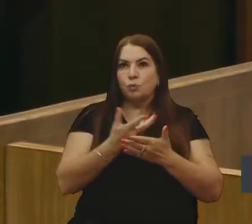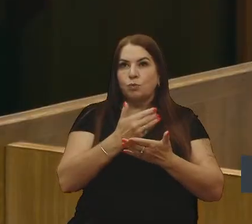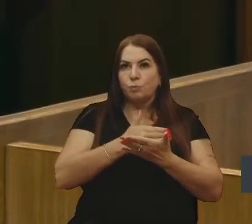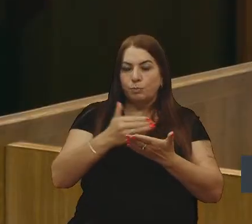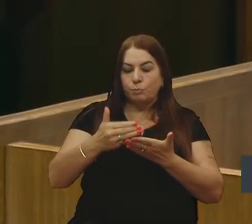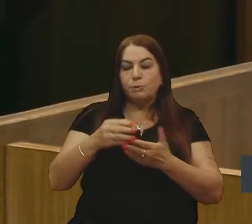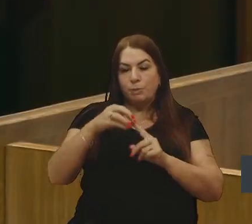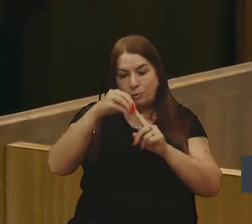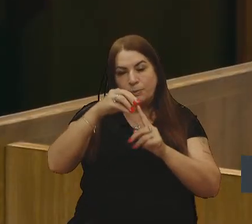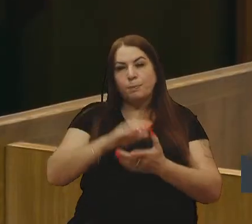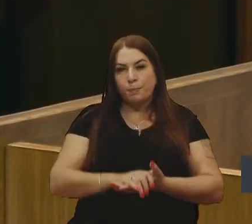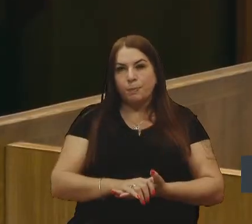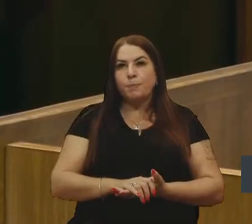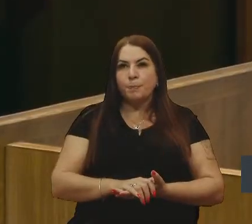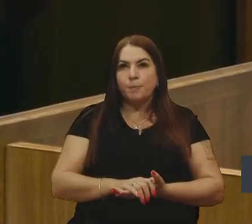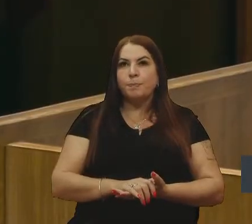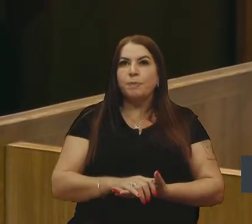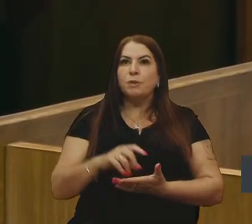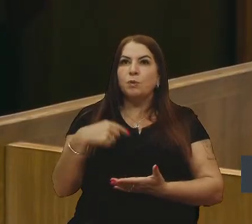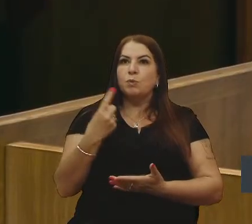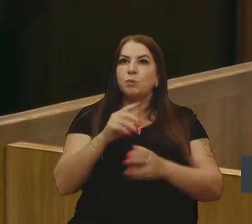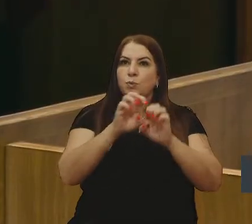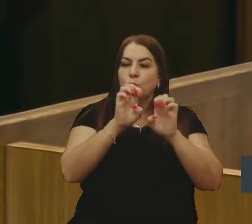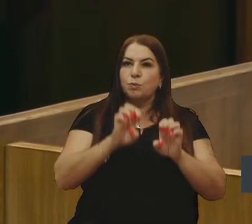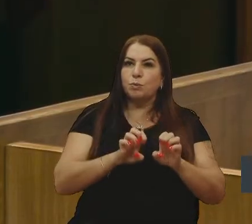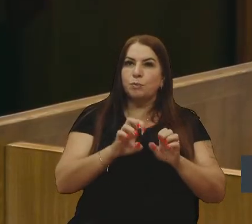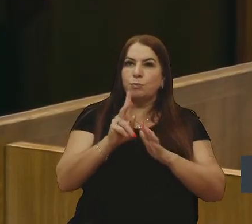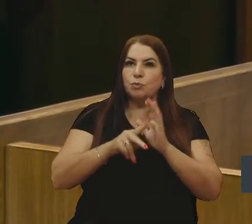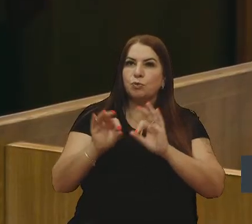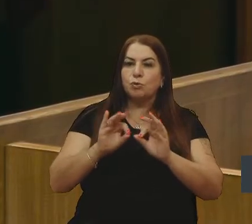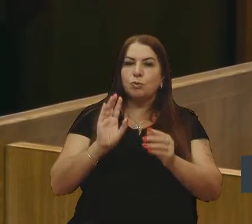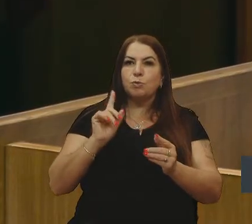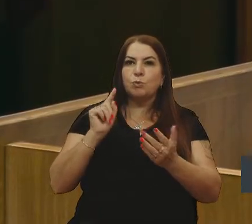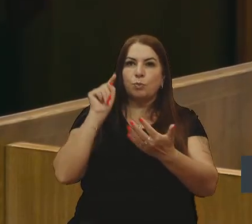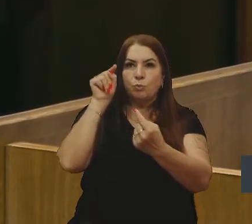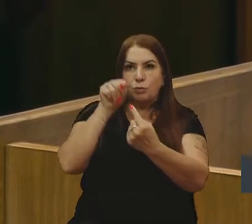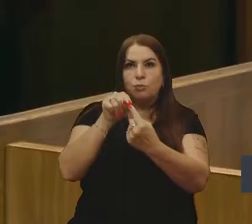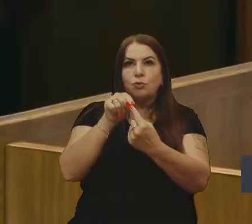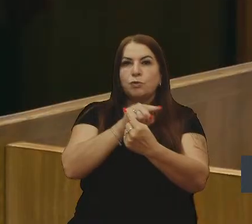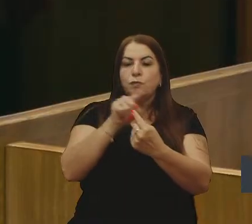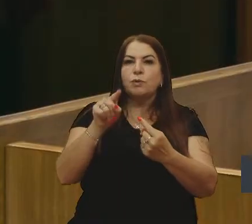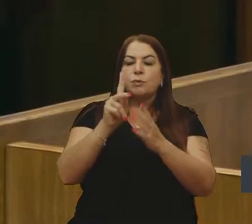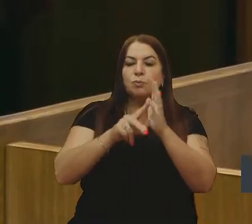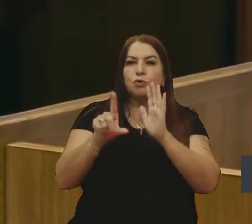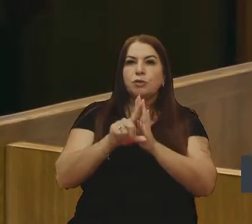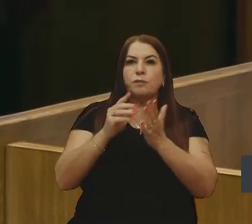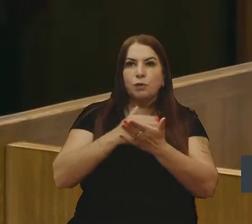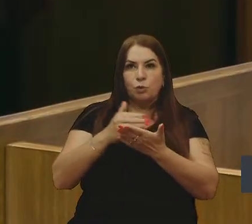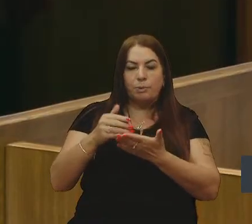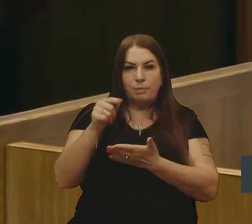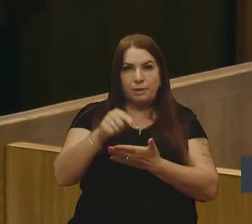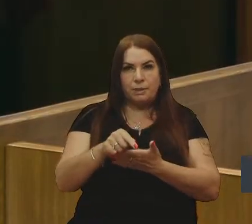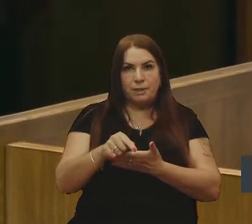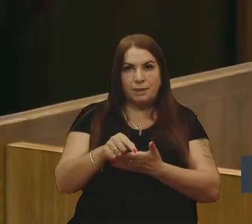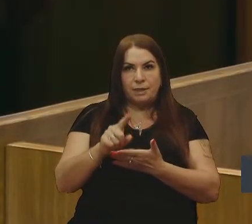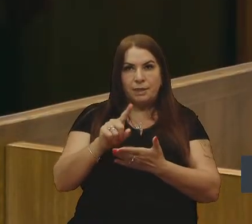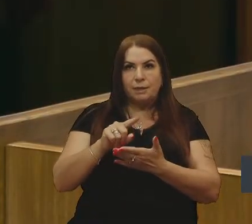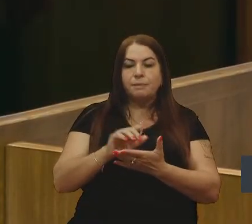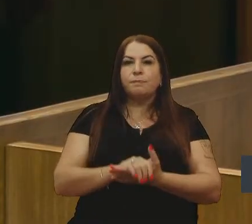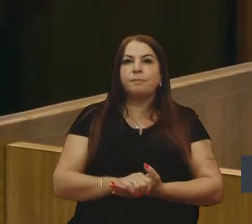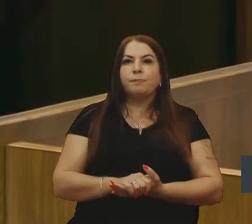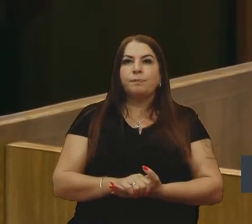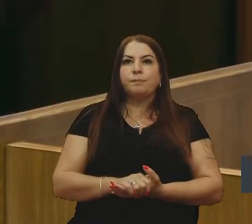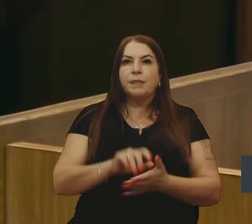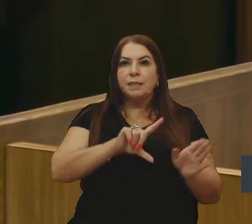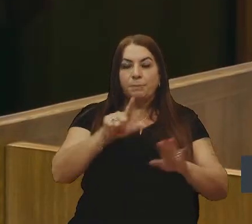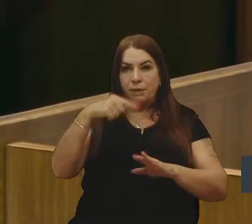início. E então, nós estruturamos esse projeto com esse propósito, né? O projeto ele vai iniciar a rodar a